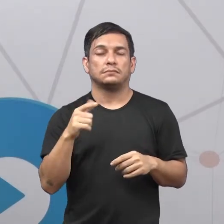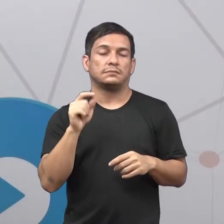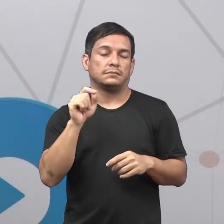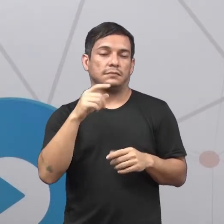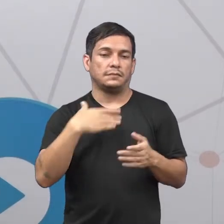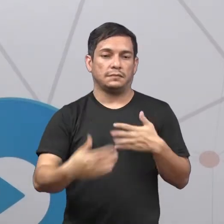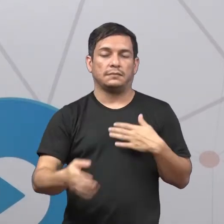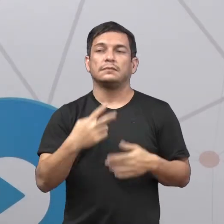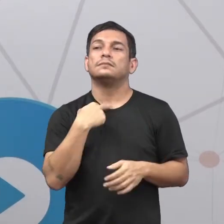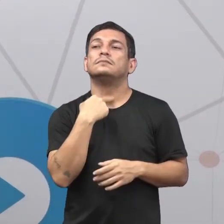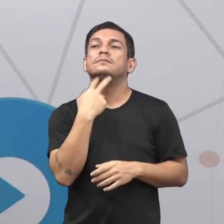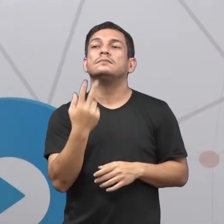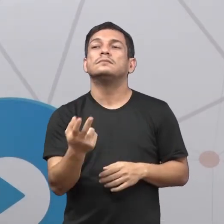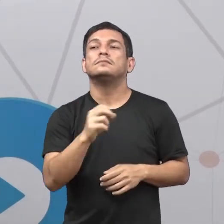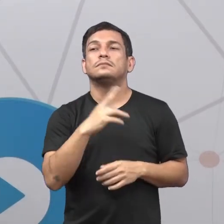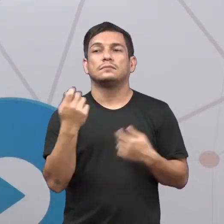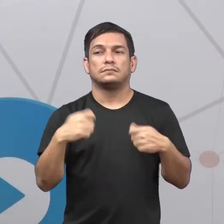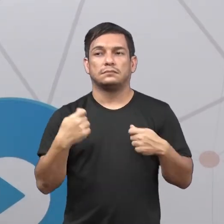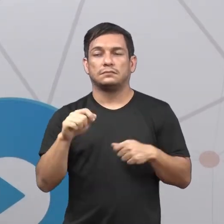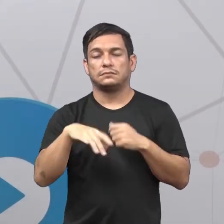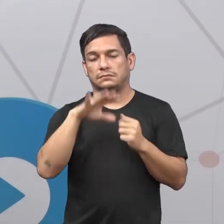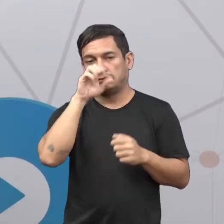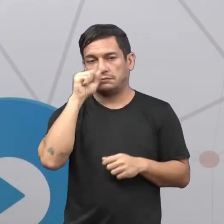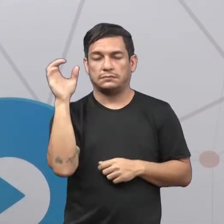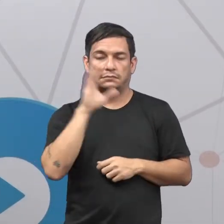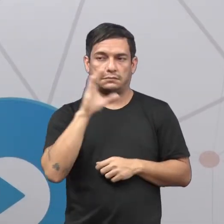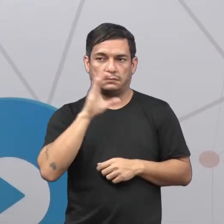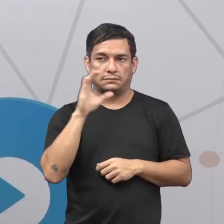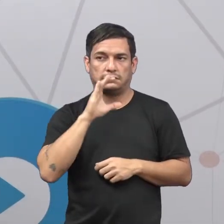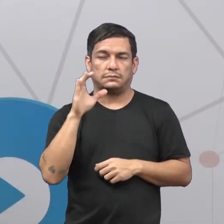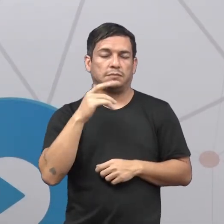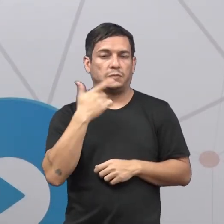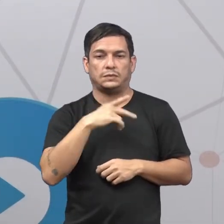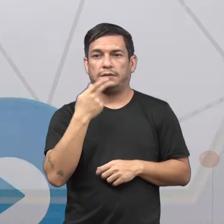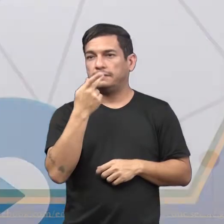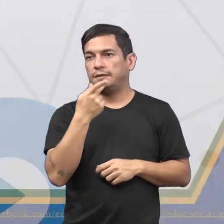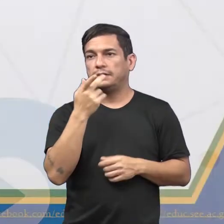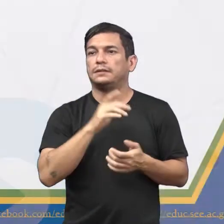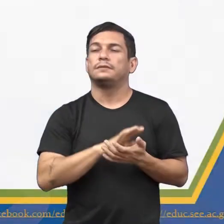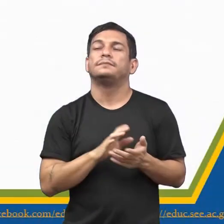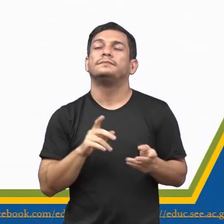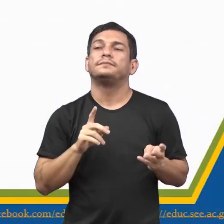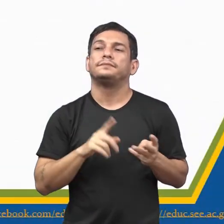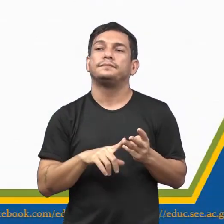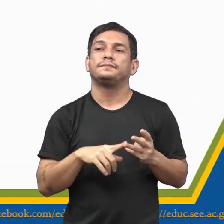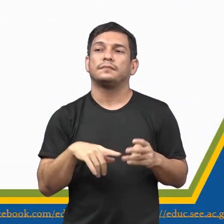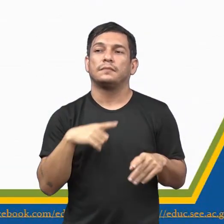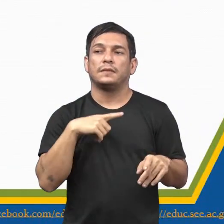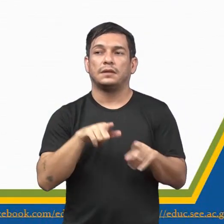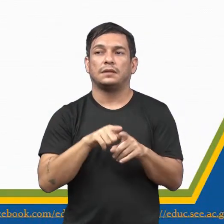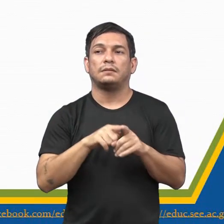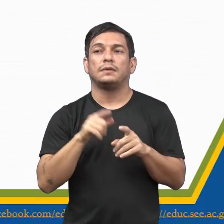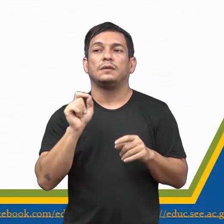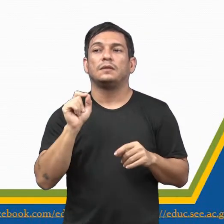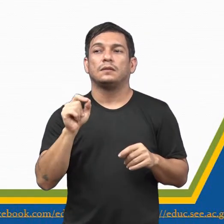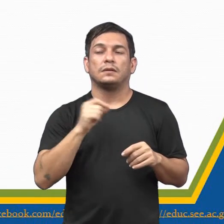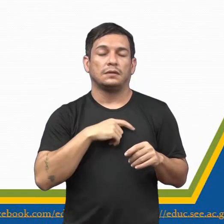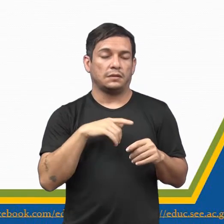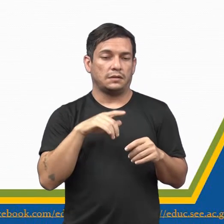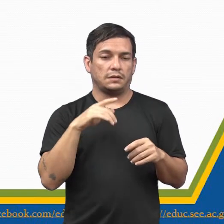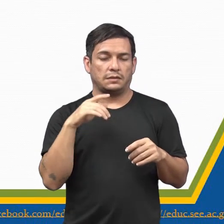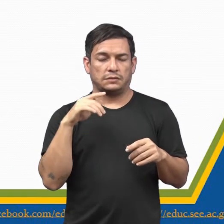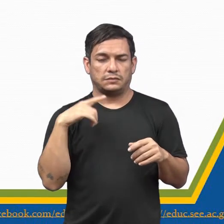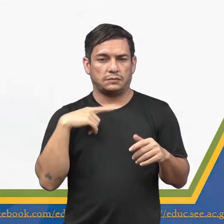você perca a voz ou que você precise respirar tão rápido que você não consiga falar, né? Ela oferece um baixíssimo risco